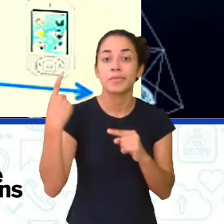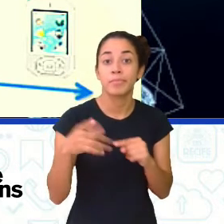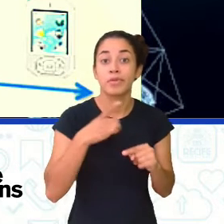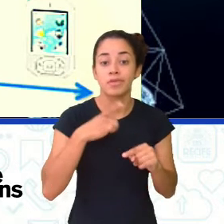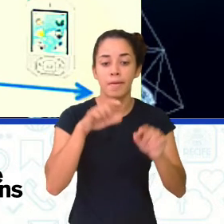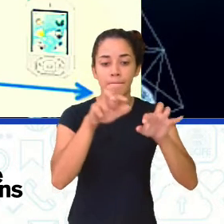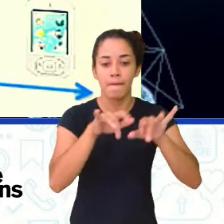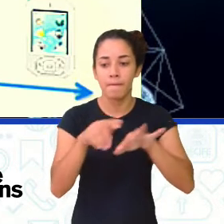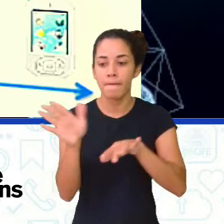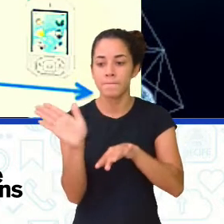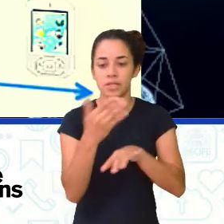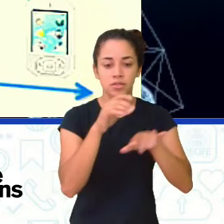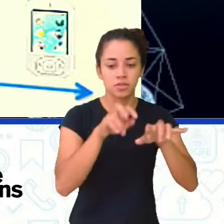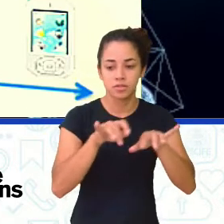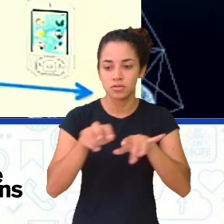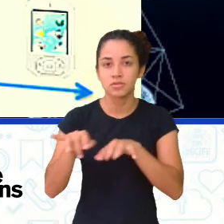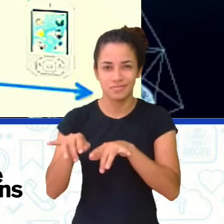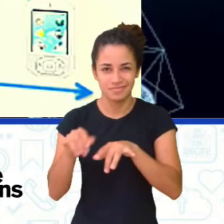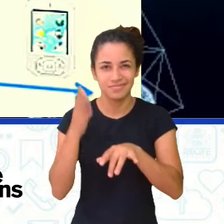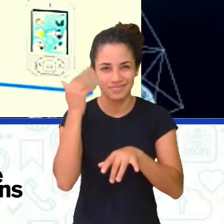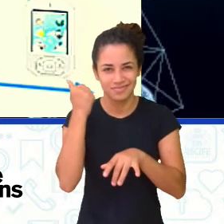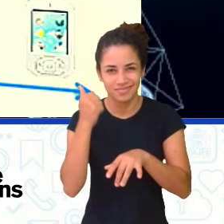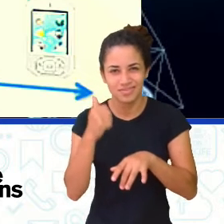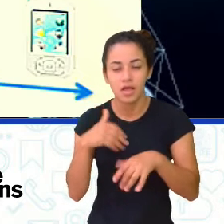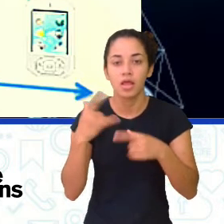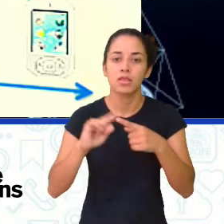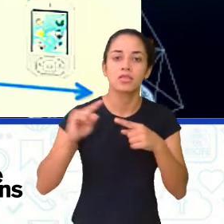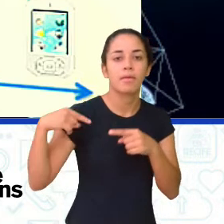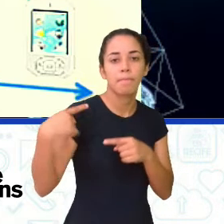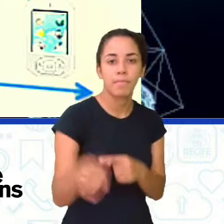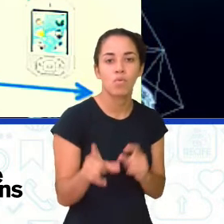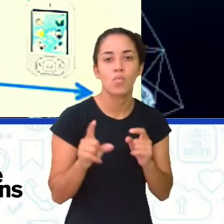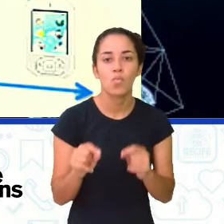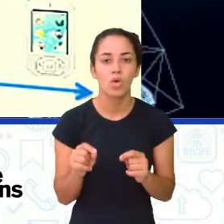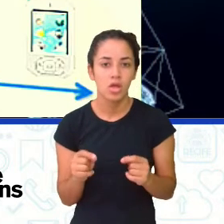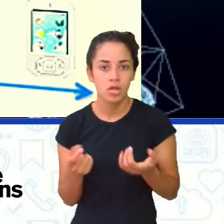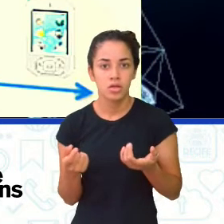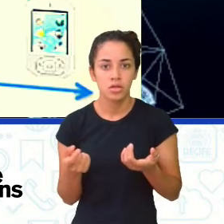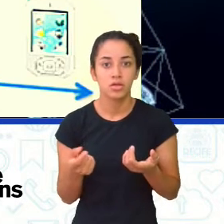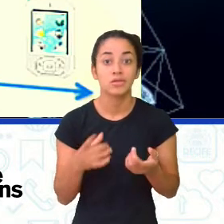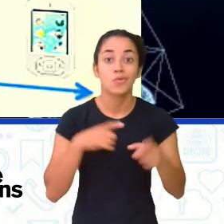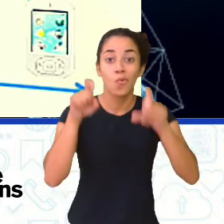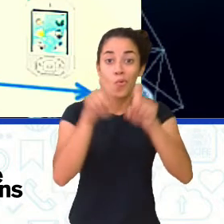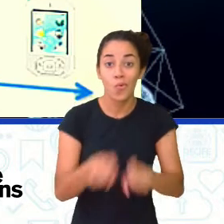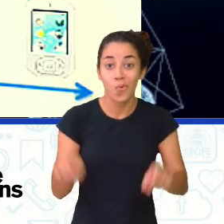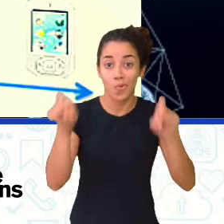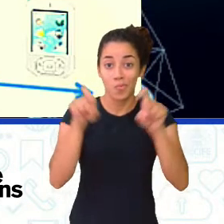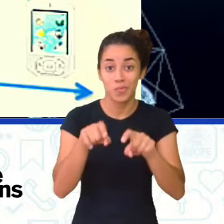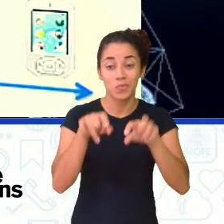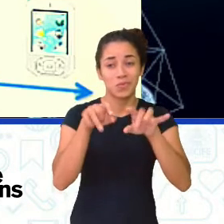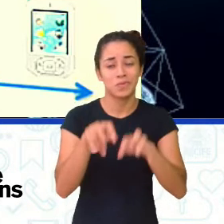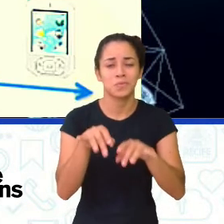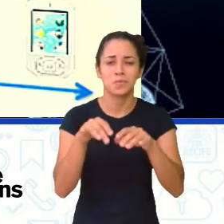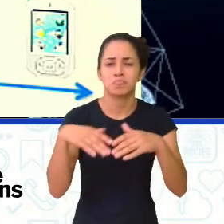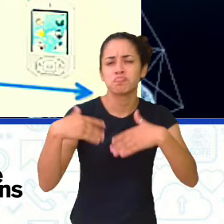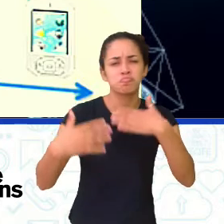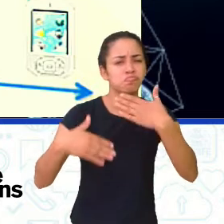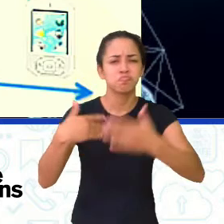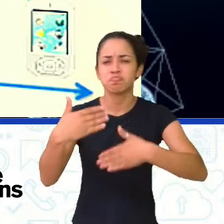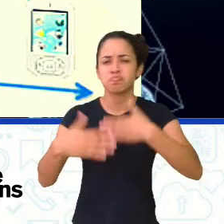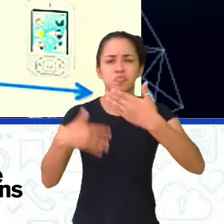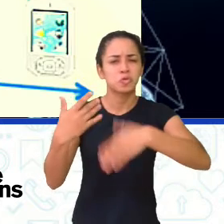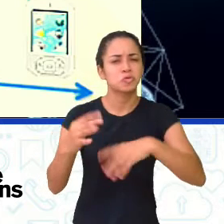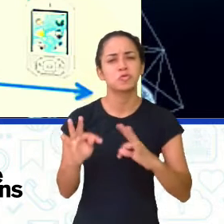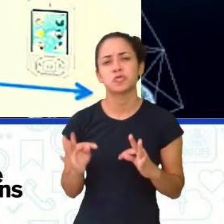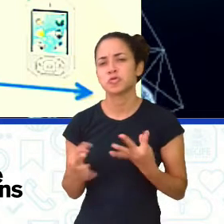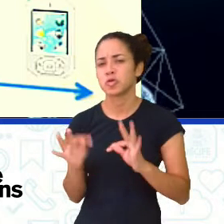de datilografia, aí depois já avança para o quê? Para um computador. E as demais tecnologias